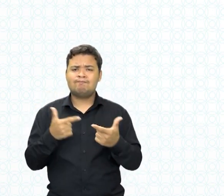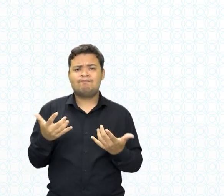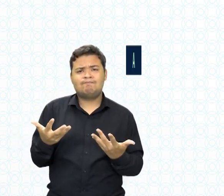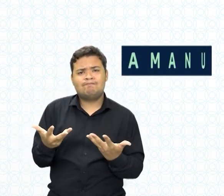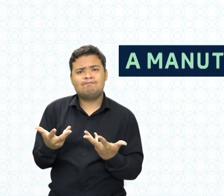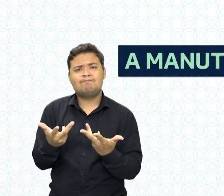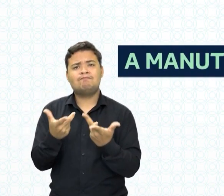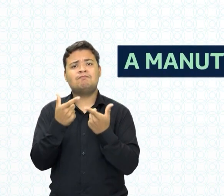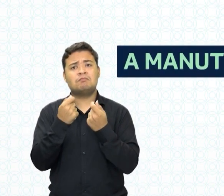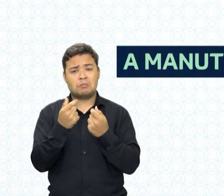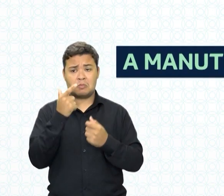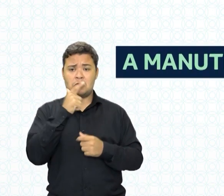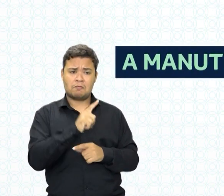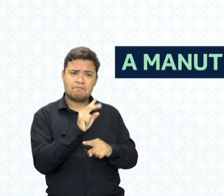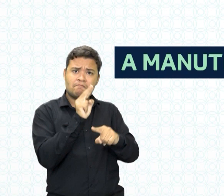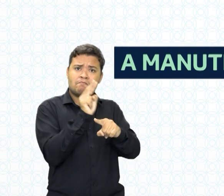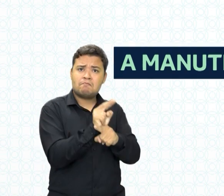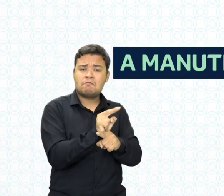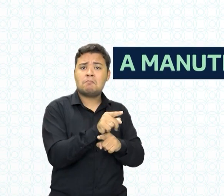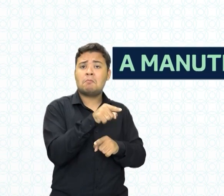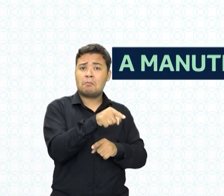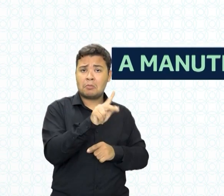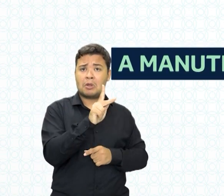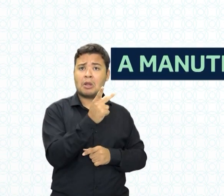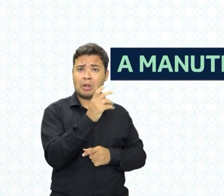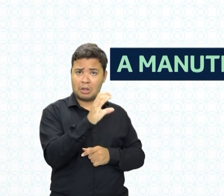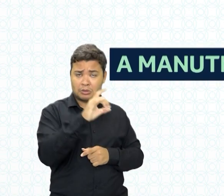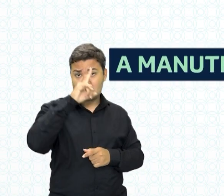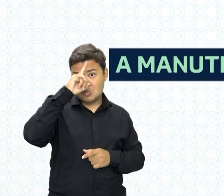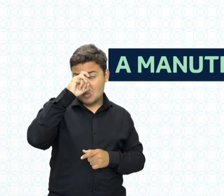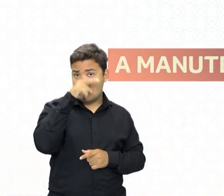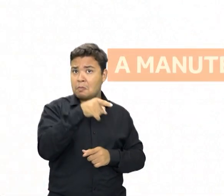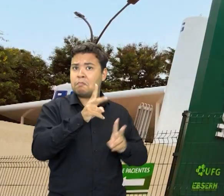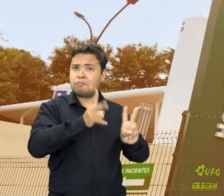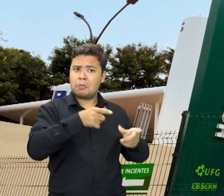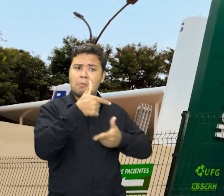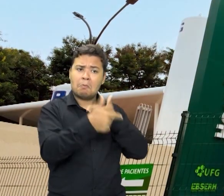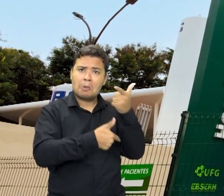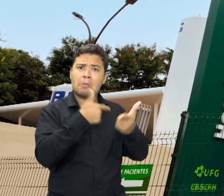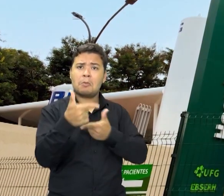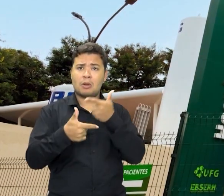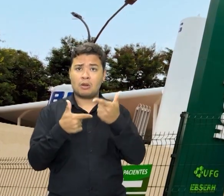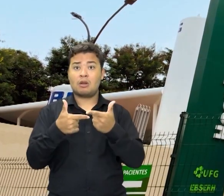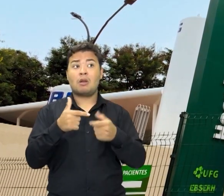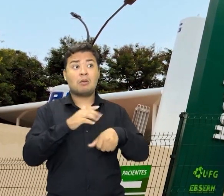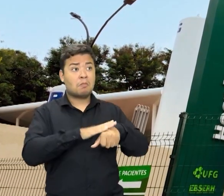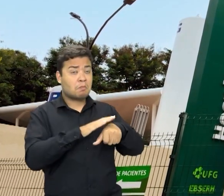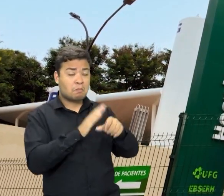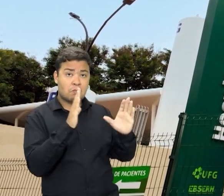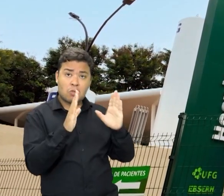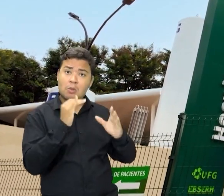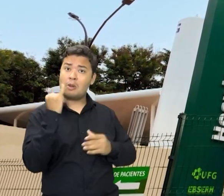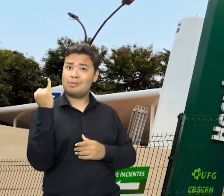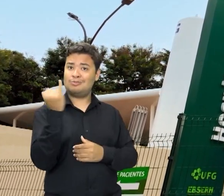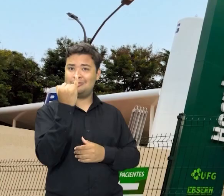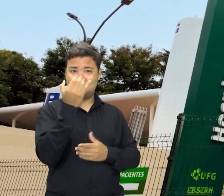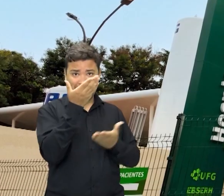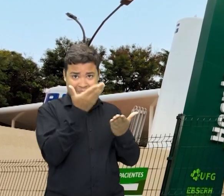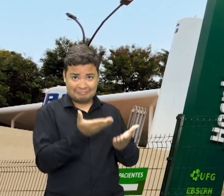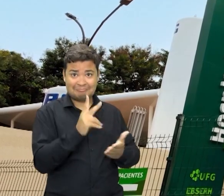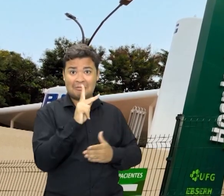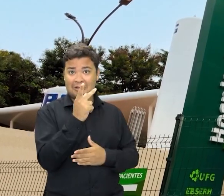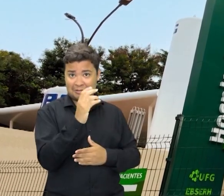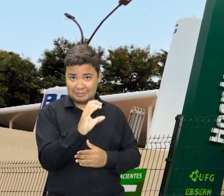excelência que garantiu a manutenção e prestação de serviços no Hospital das Clínicas em momentos importantes da história